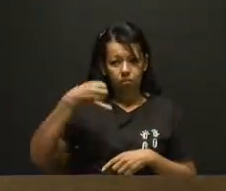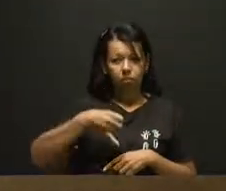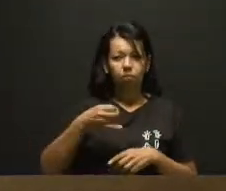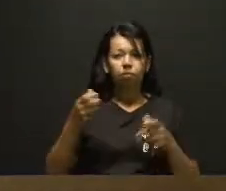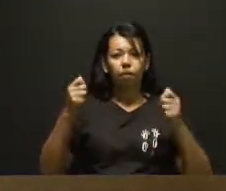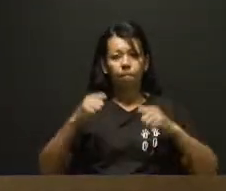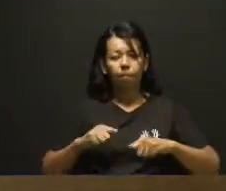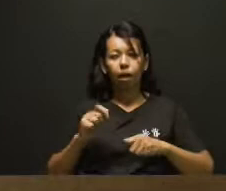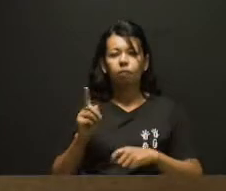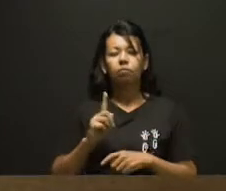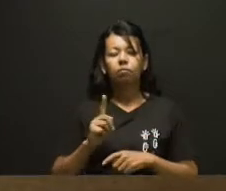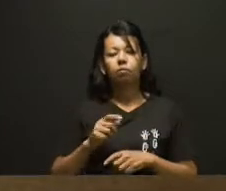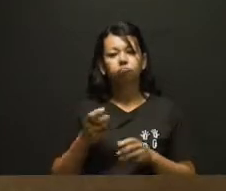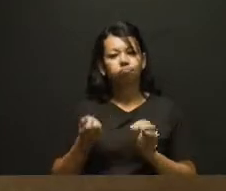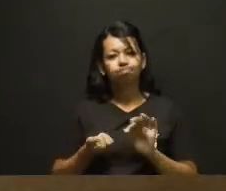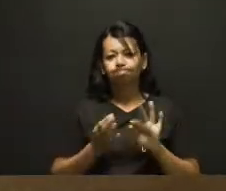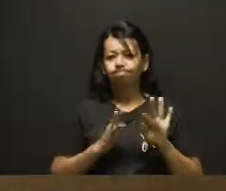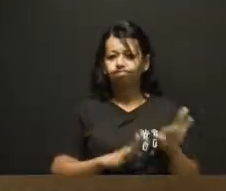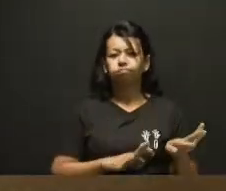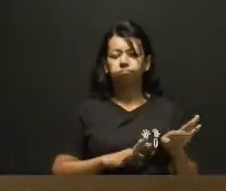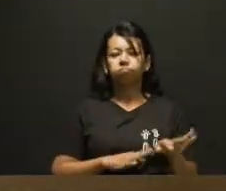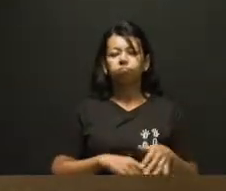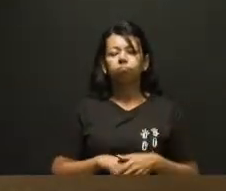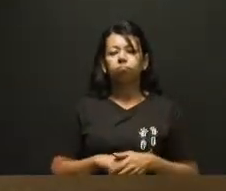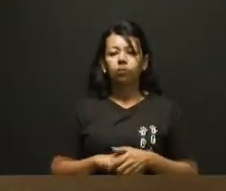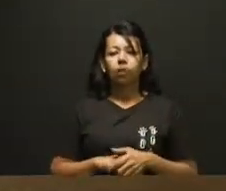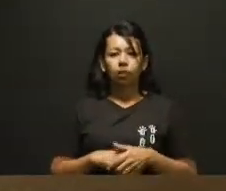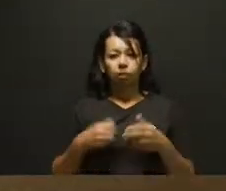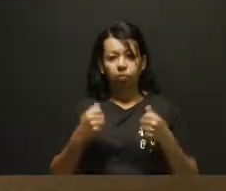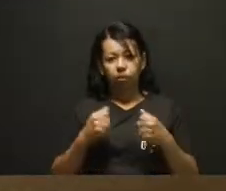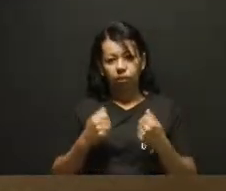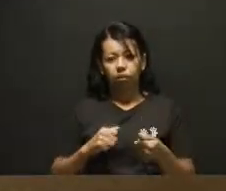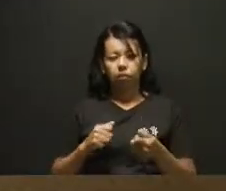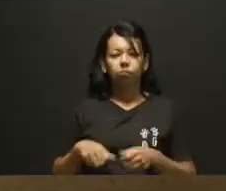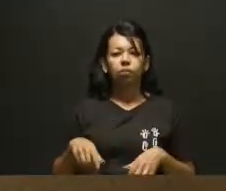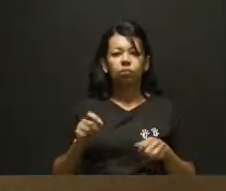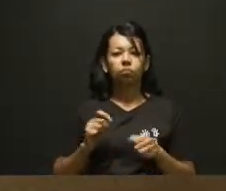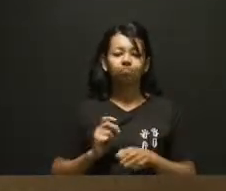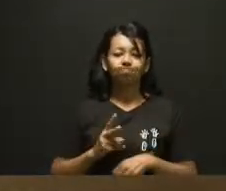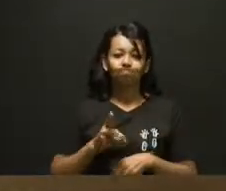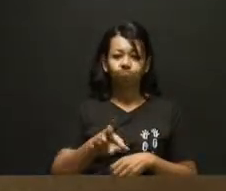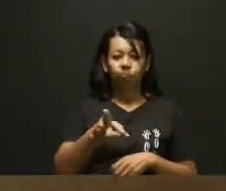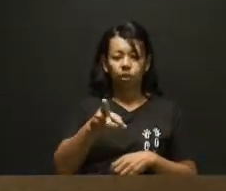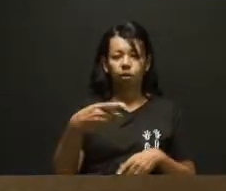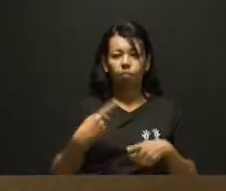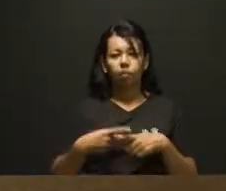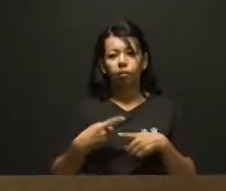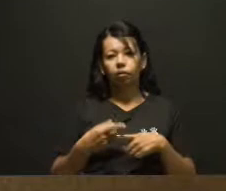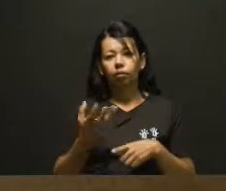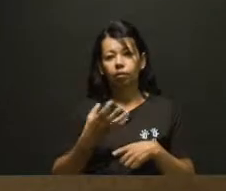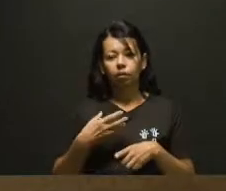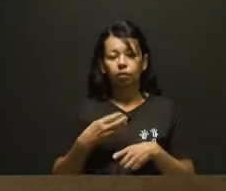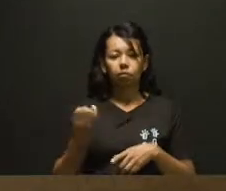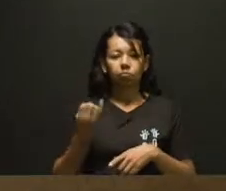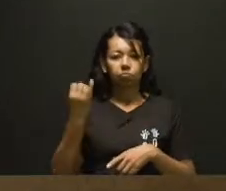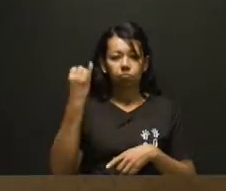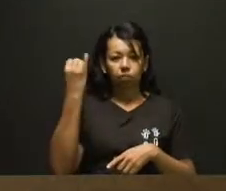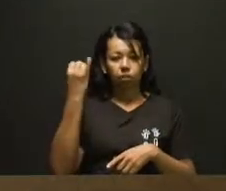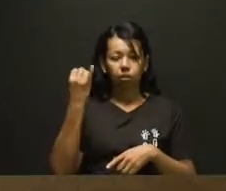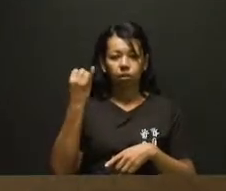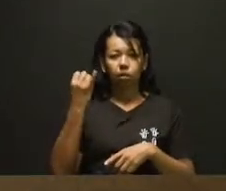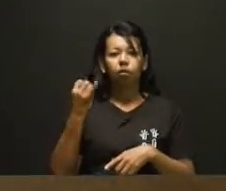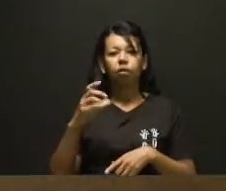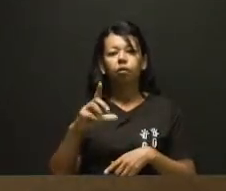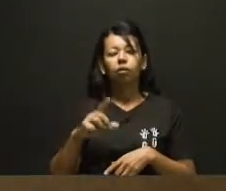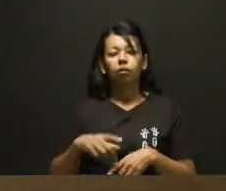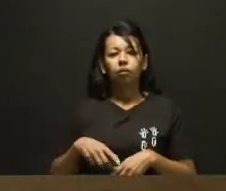tivermos que cercá-lo não perde alguém vamos ser porque a gente quer fazer valer o que está na